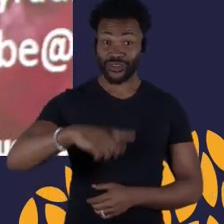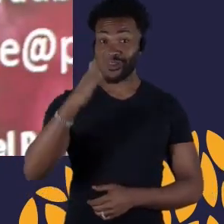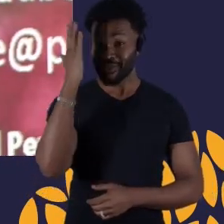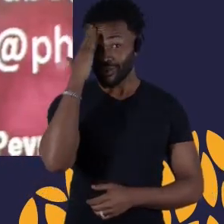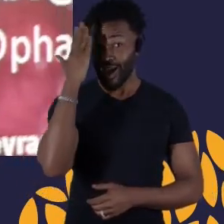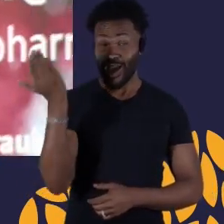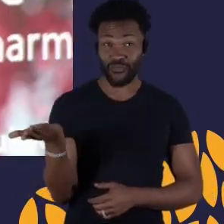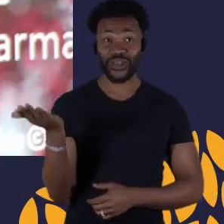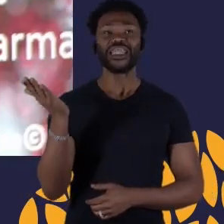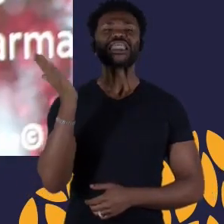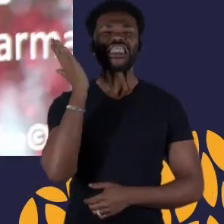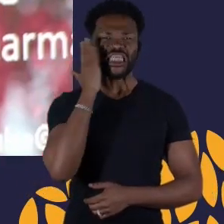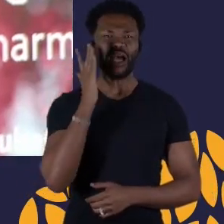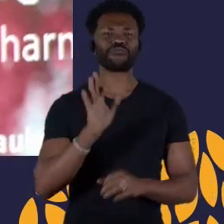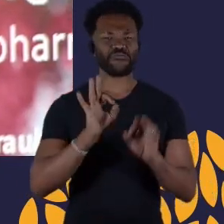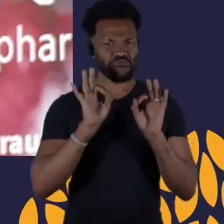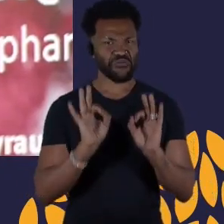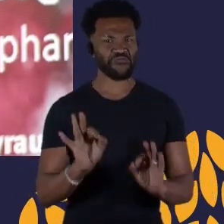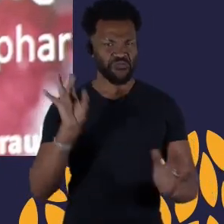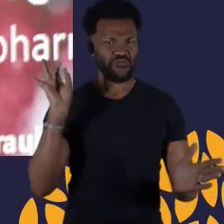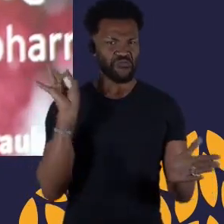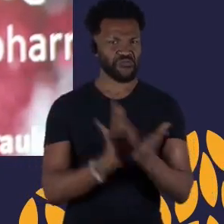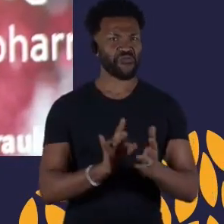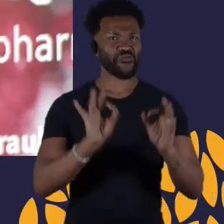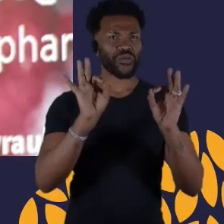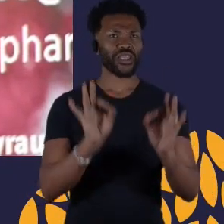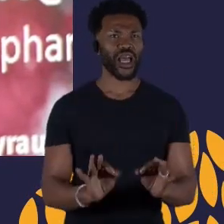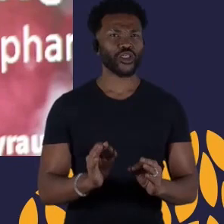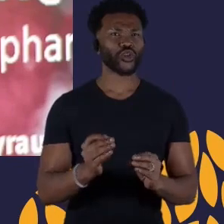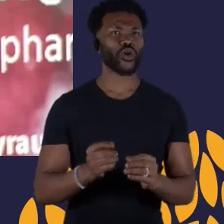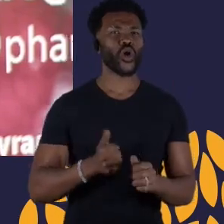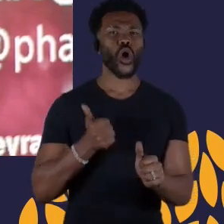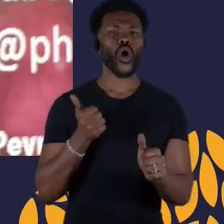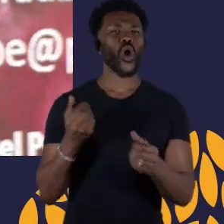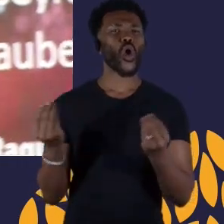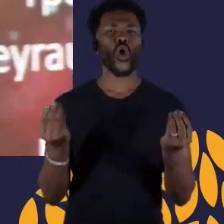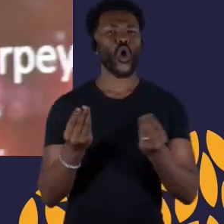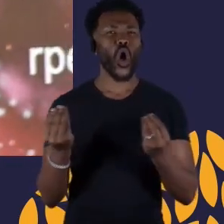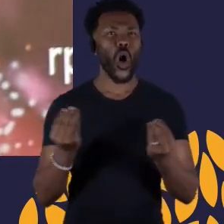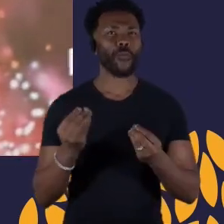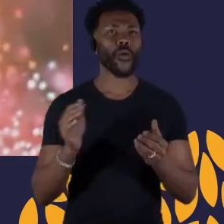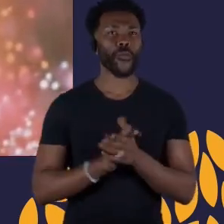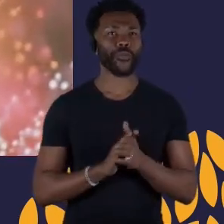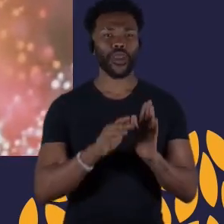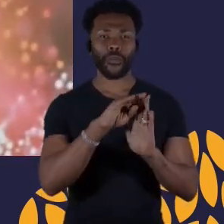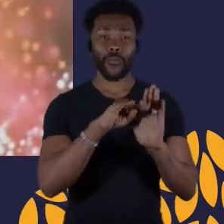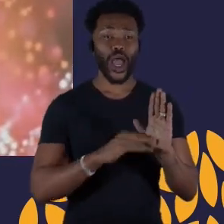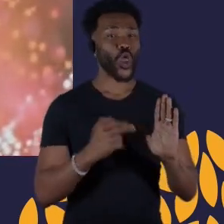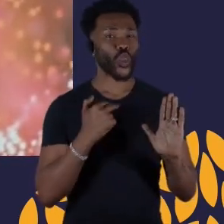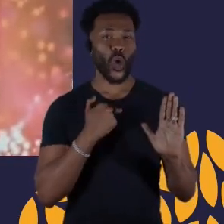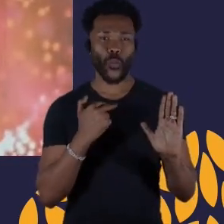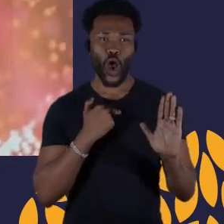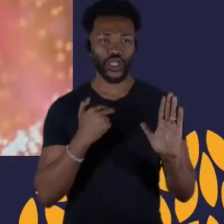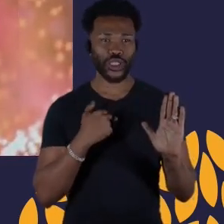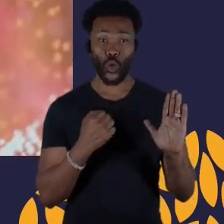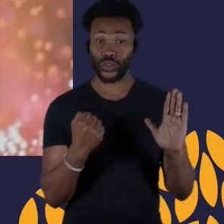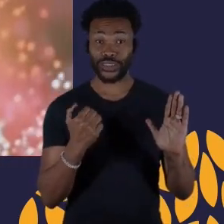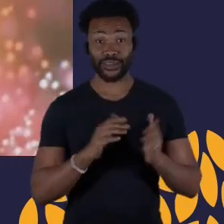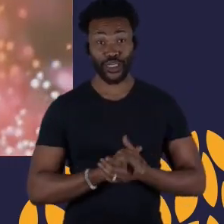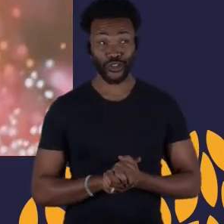sabe de verdade, como um experto de cannabis, que é um full spectrum, sabe que não pode ser